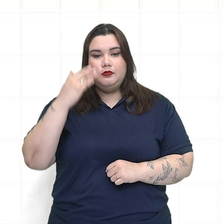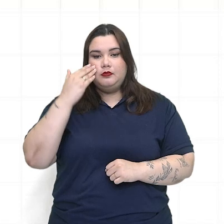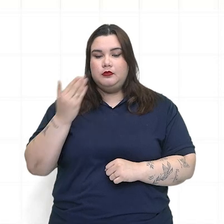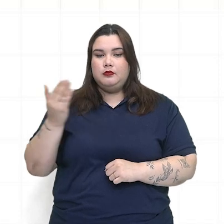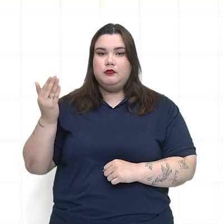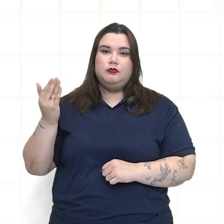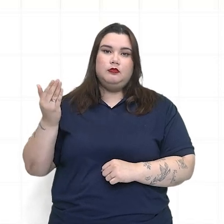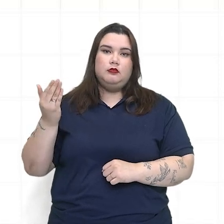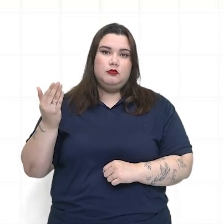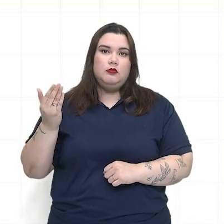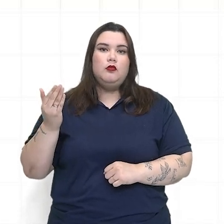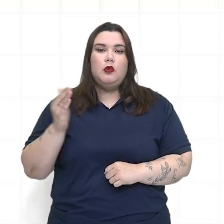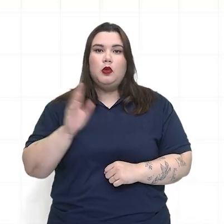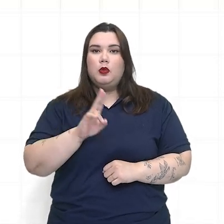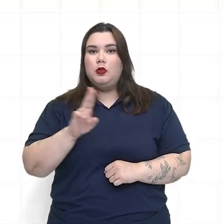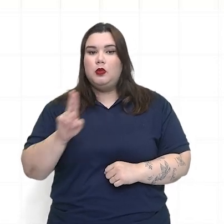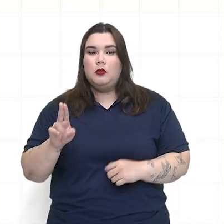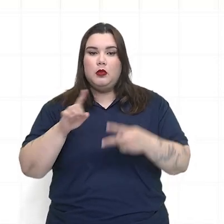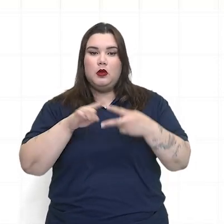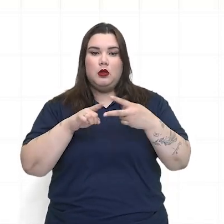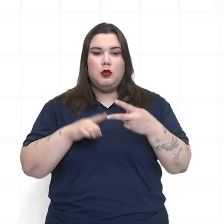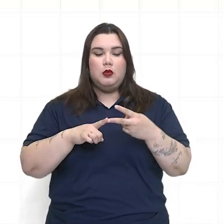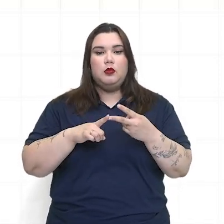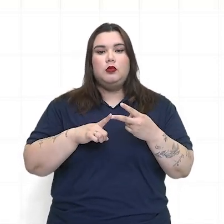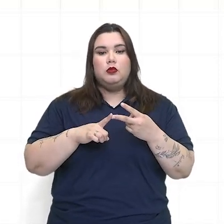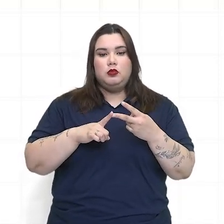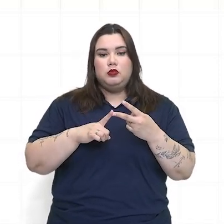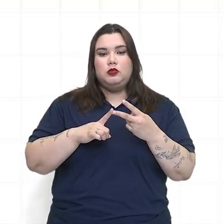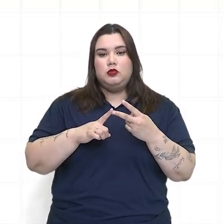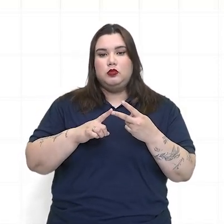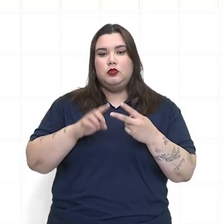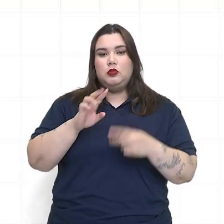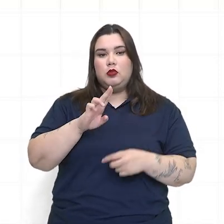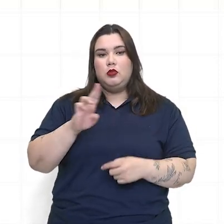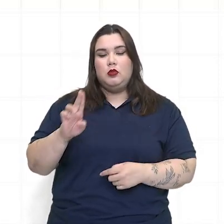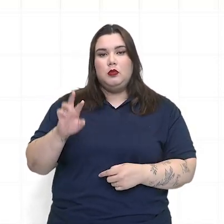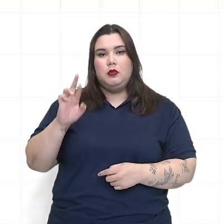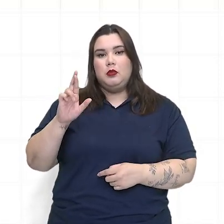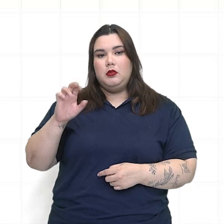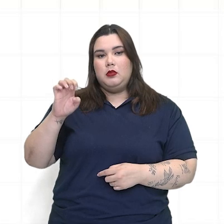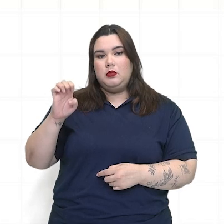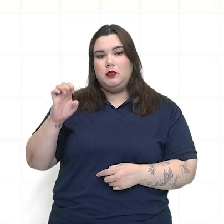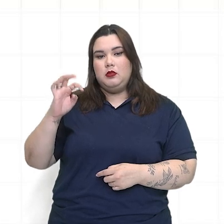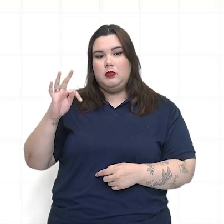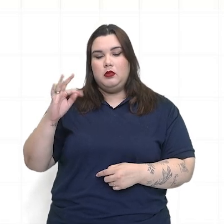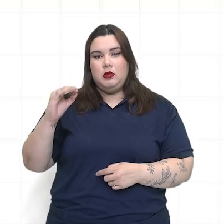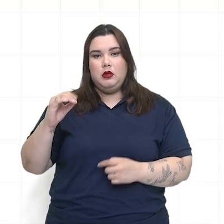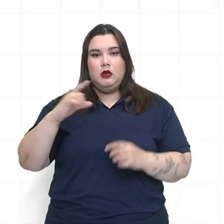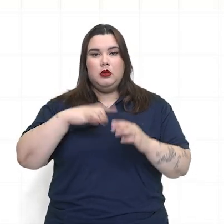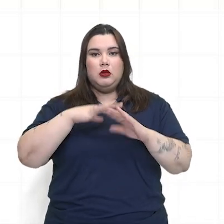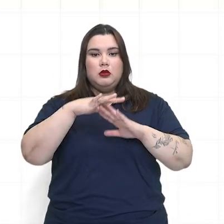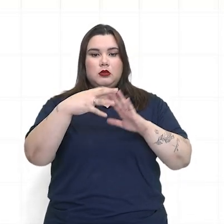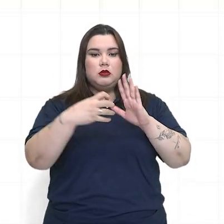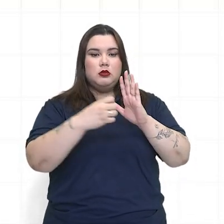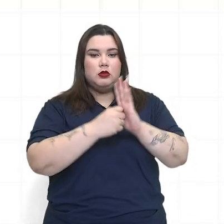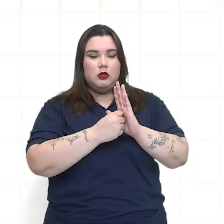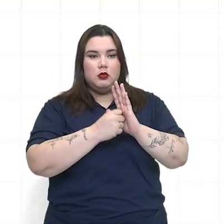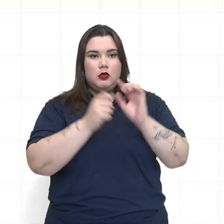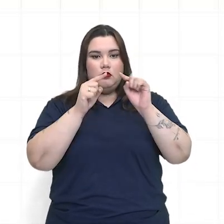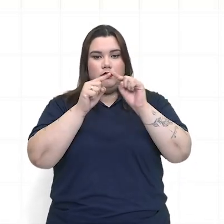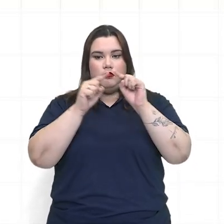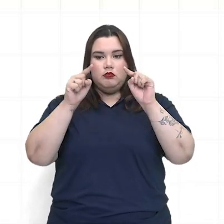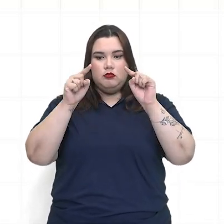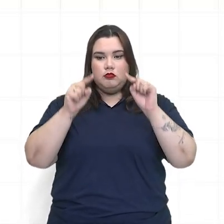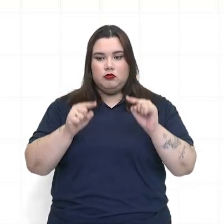acontece assim, é um ângulo de 90 graus, e ele recebe esse símbolo aqui, esse símbolo